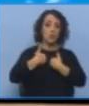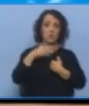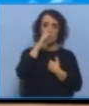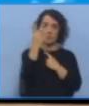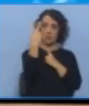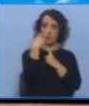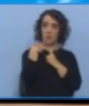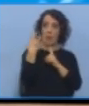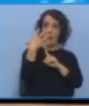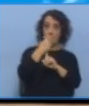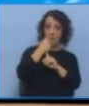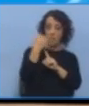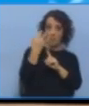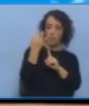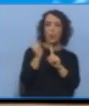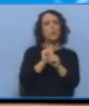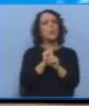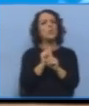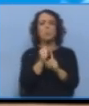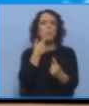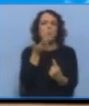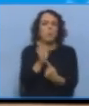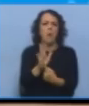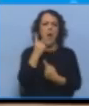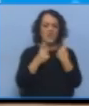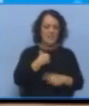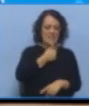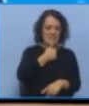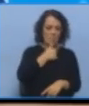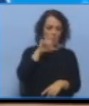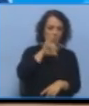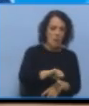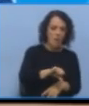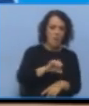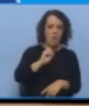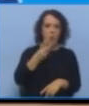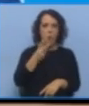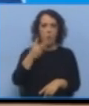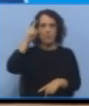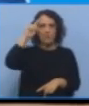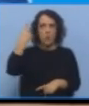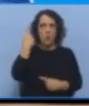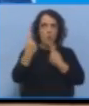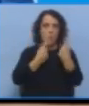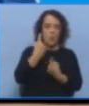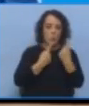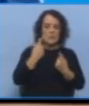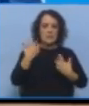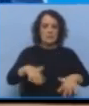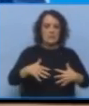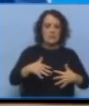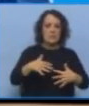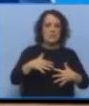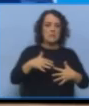quando isso acontecer. Porque é fácil, quando estamos perante más decisões ou más notícias, mentir, ou